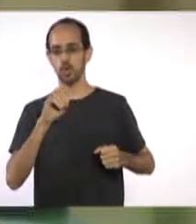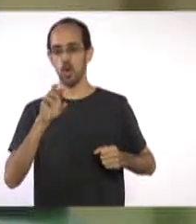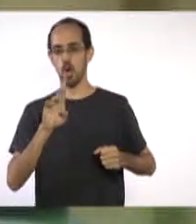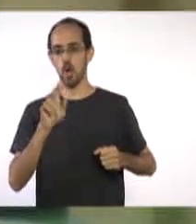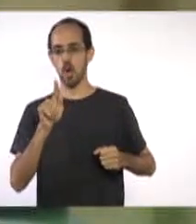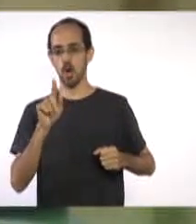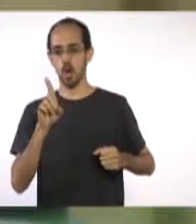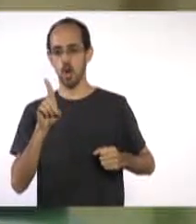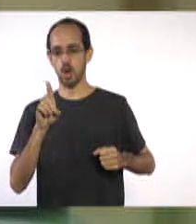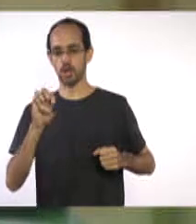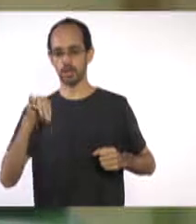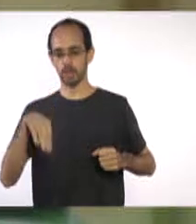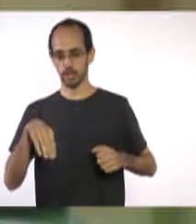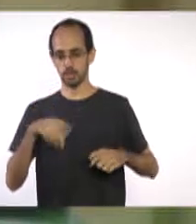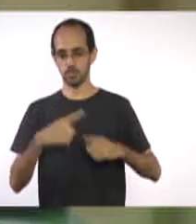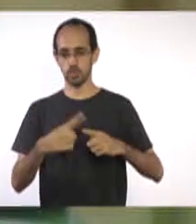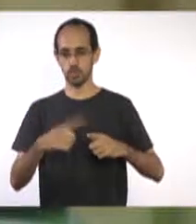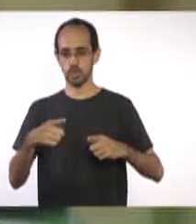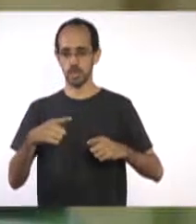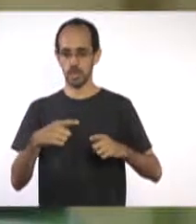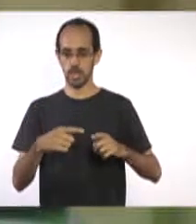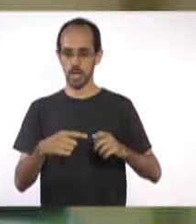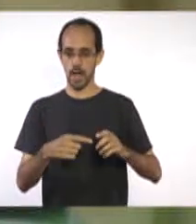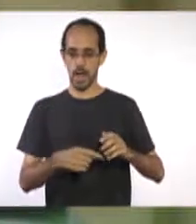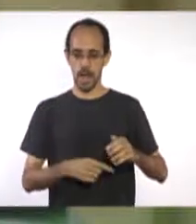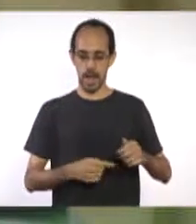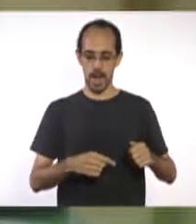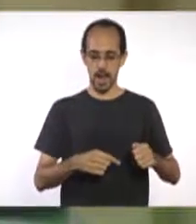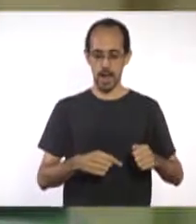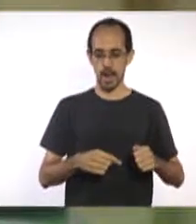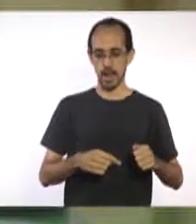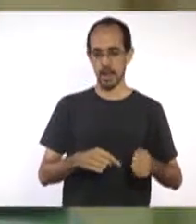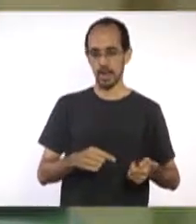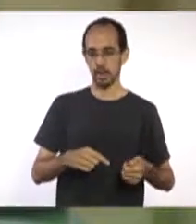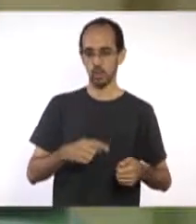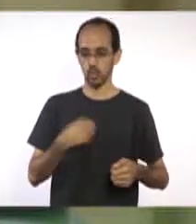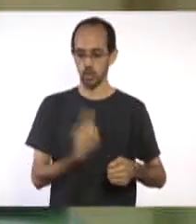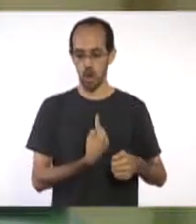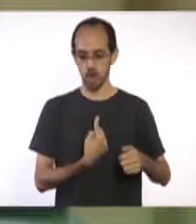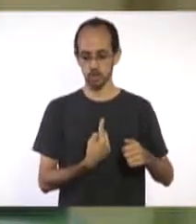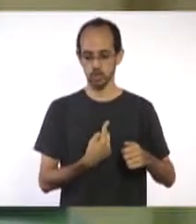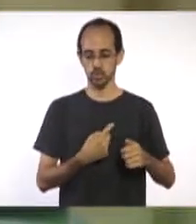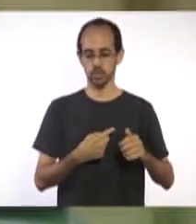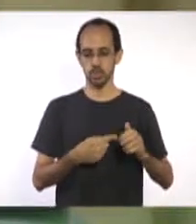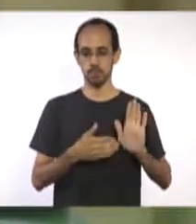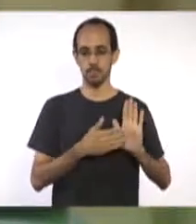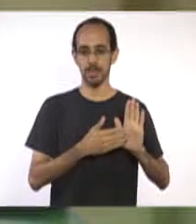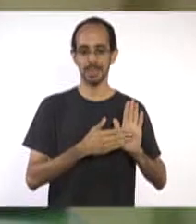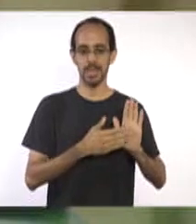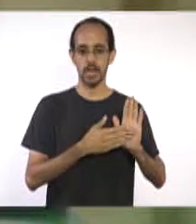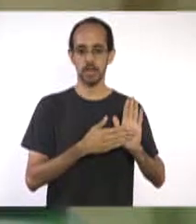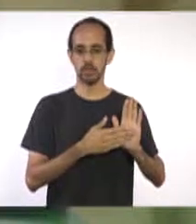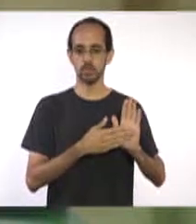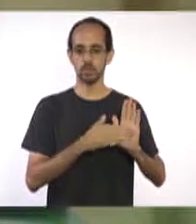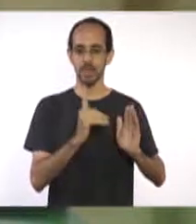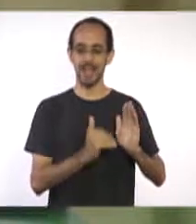nosso mandato, previsto na Constituição, está acima de qualquer